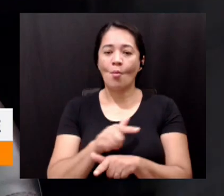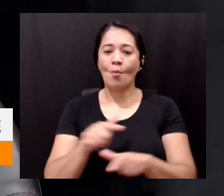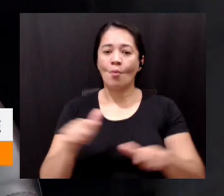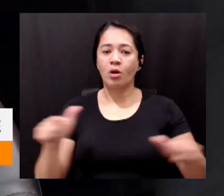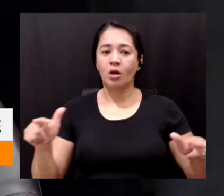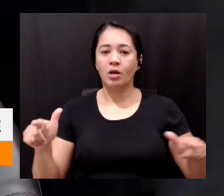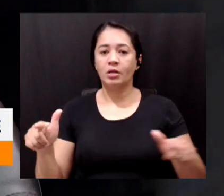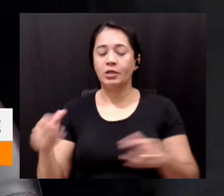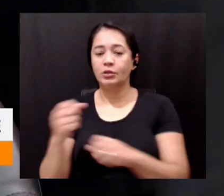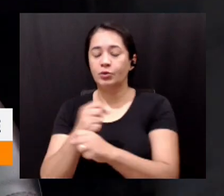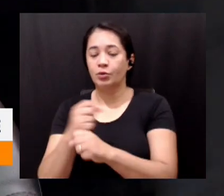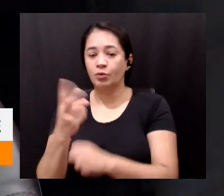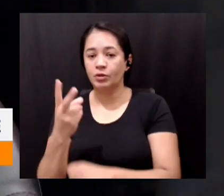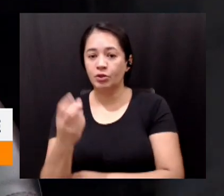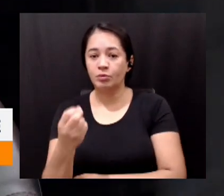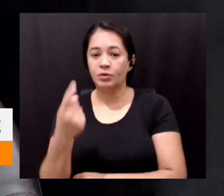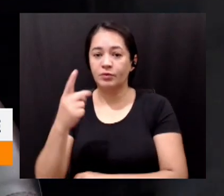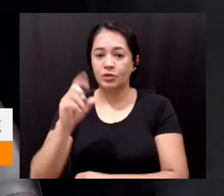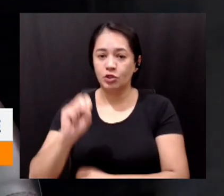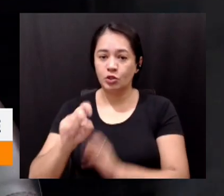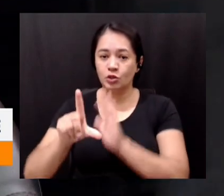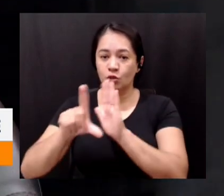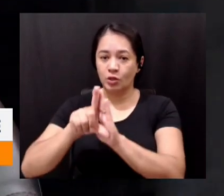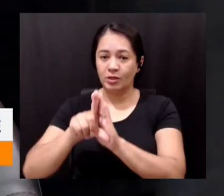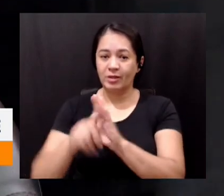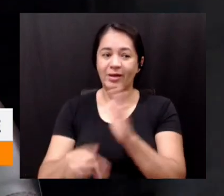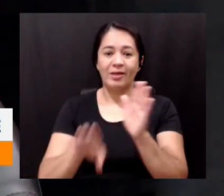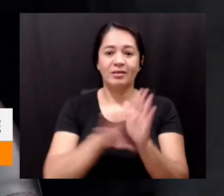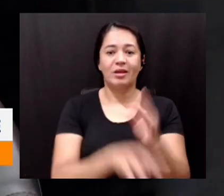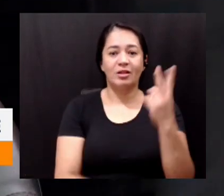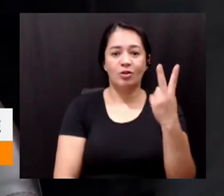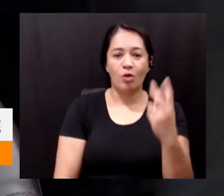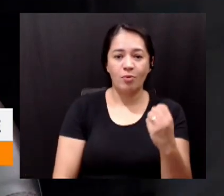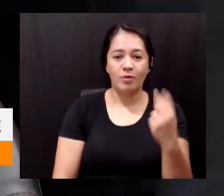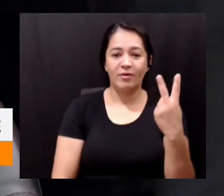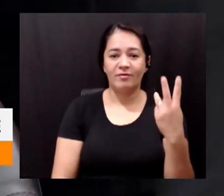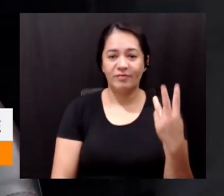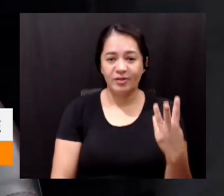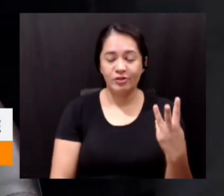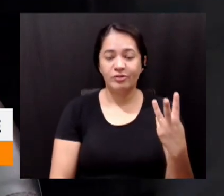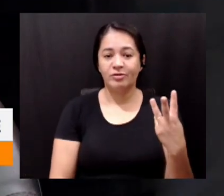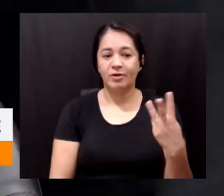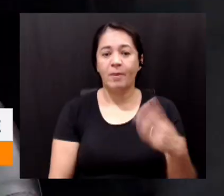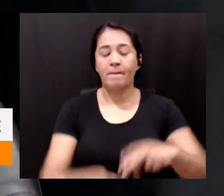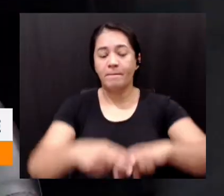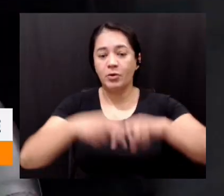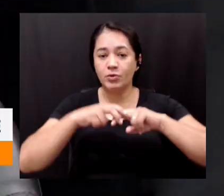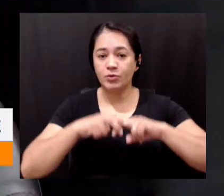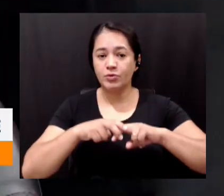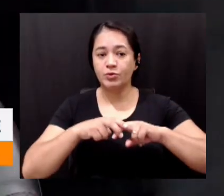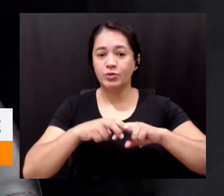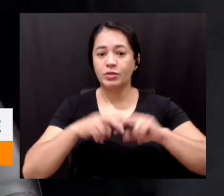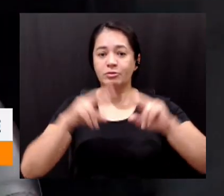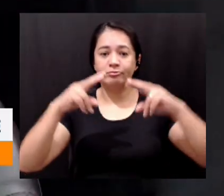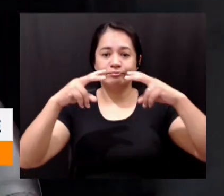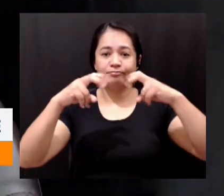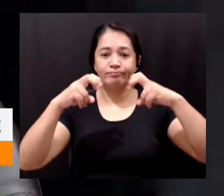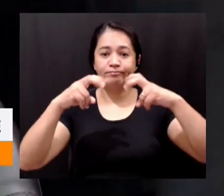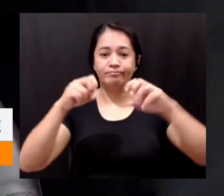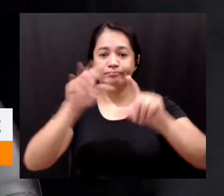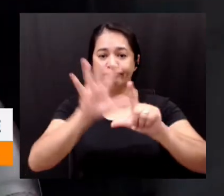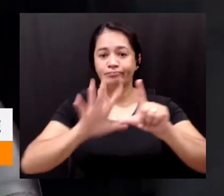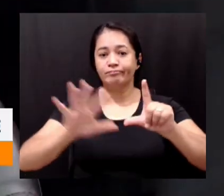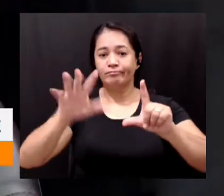de 2023, né? Então as bets foram aí, essas plataformas foram fazendo, como